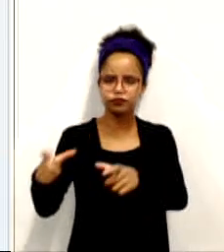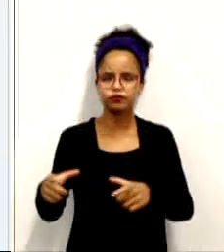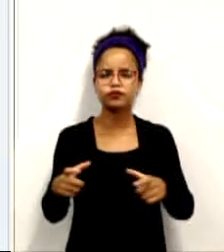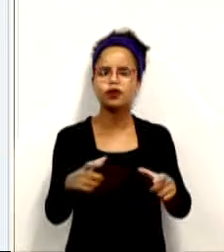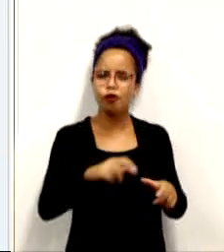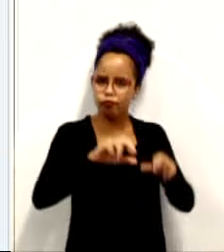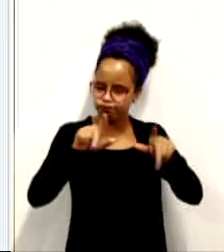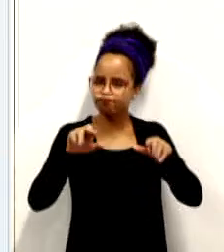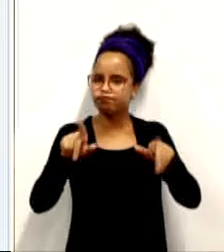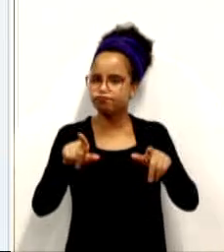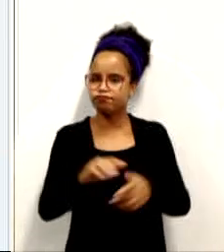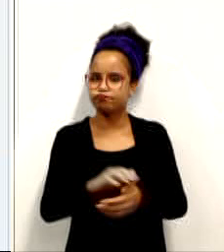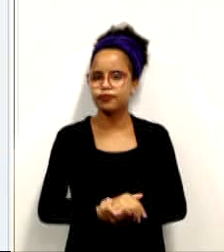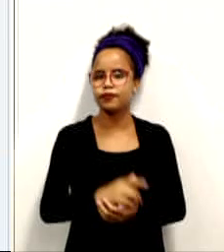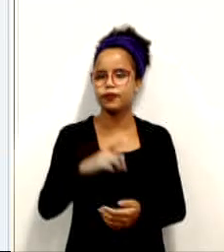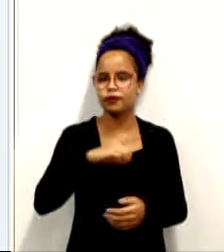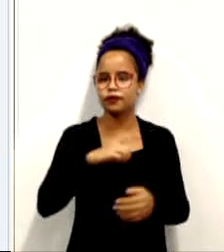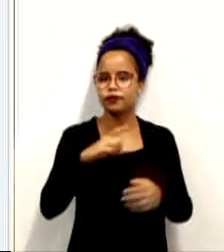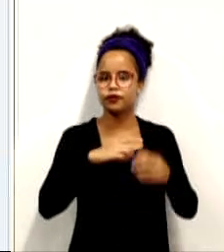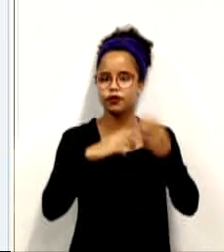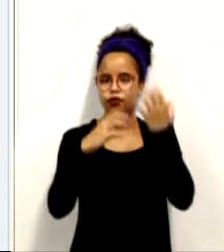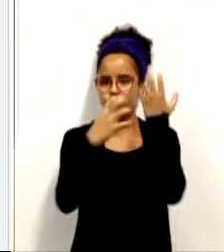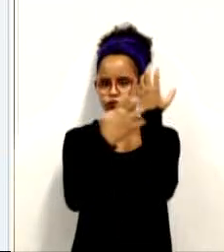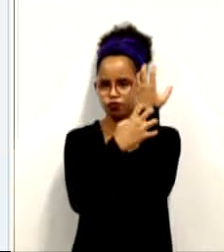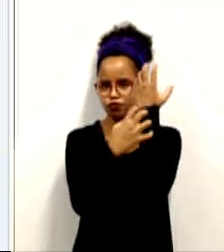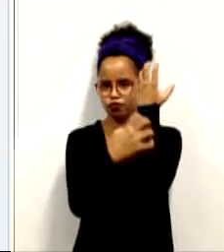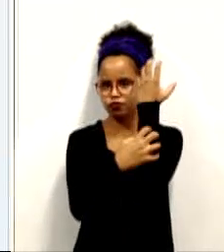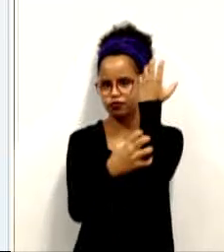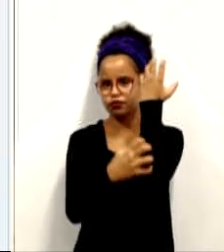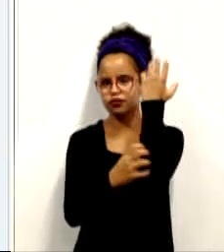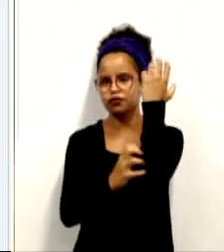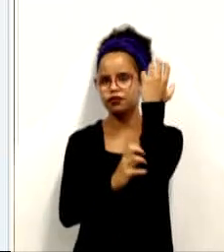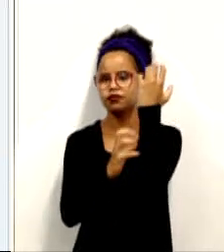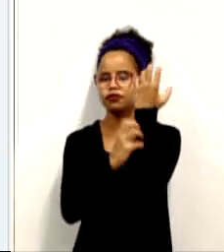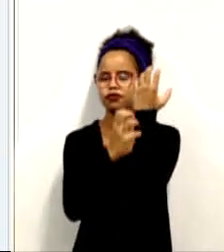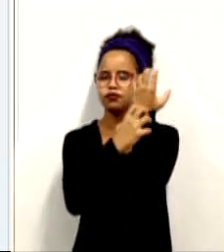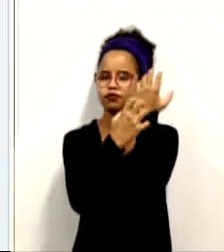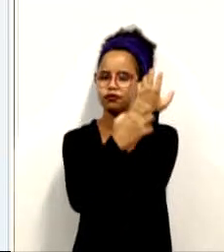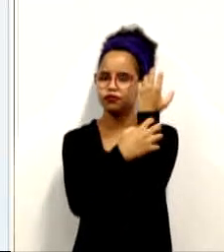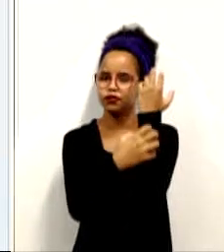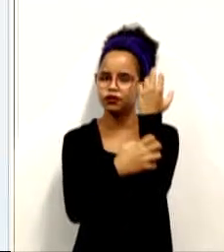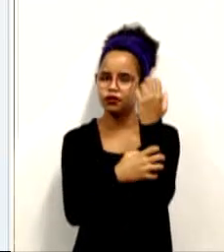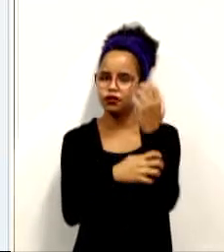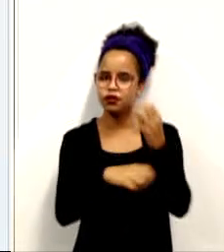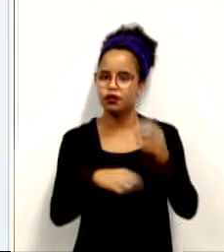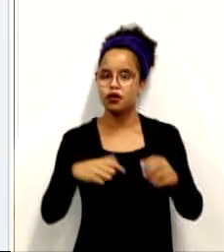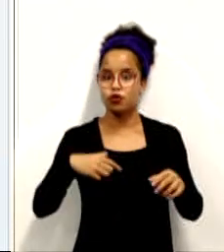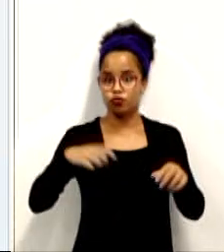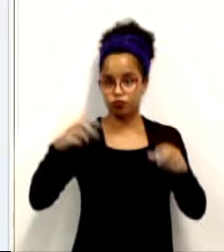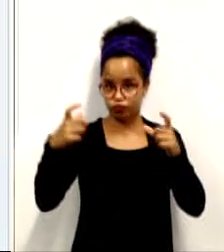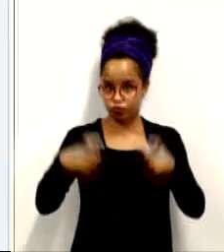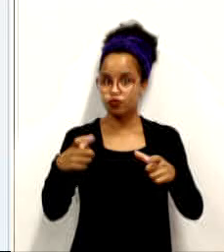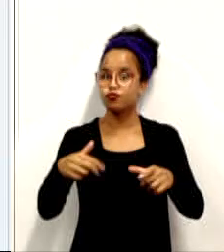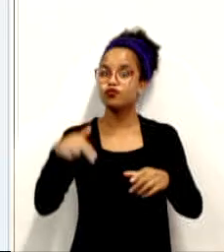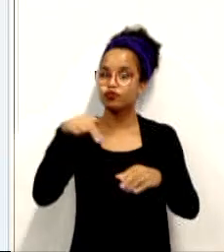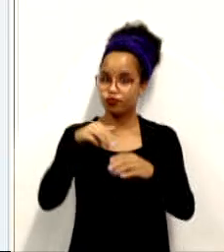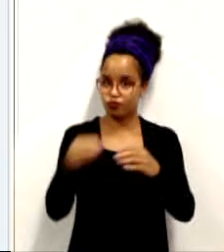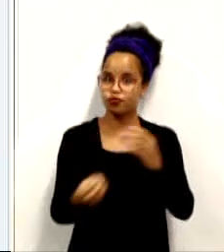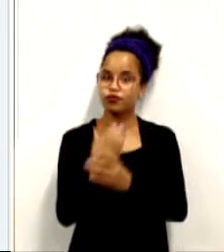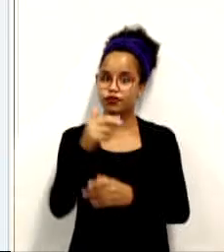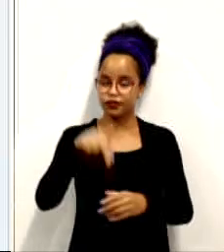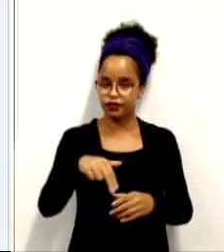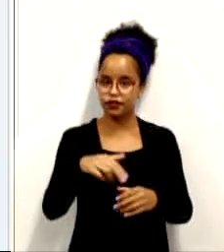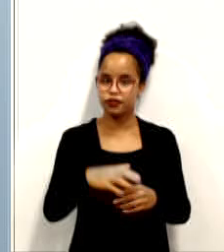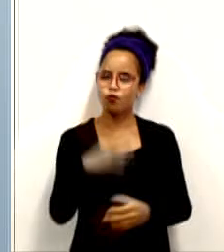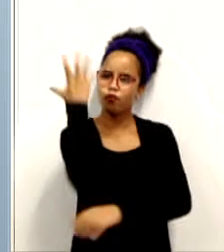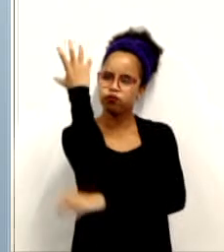diferenciados. Temos o cacto, que é uma planta nativa da nossa região. Temos o coqueiro, que também é uma